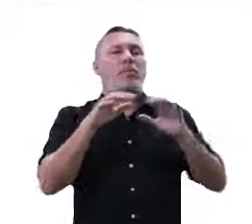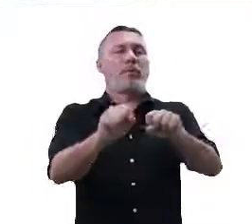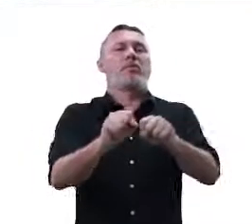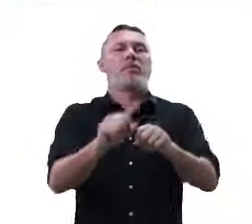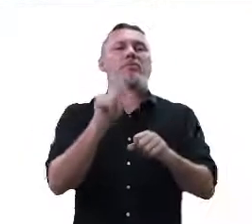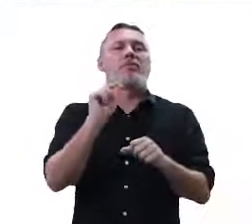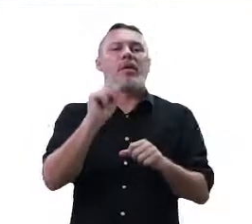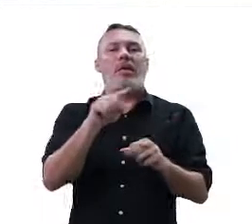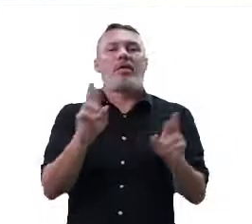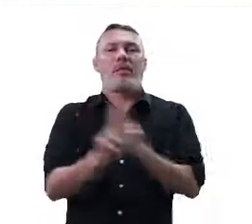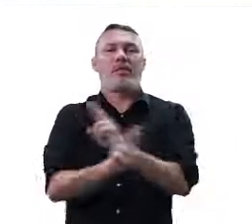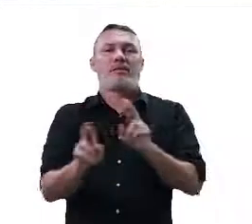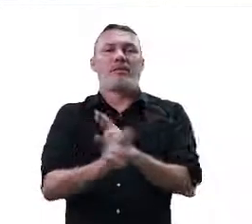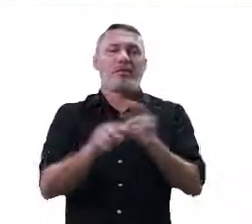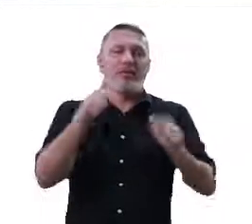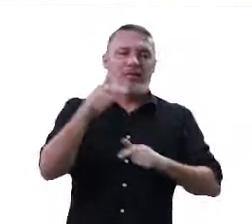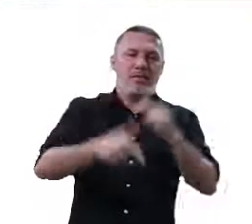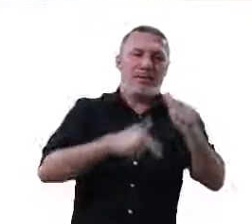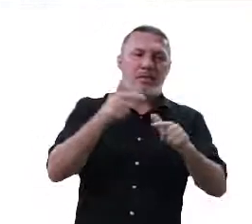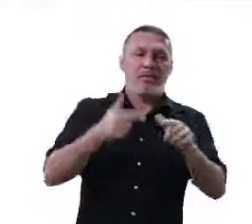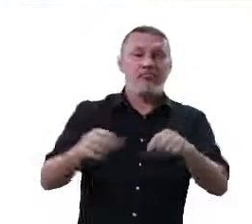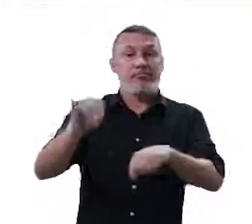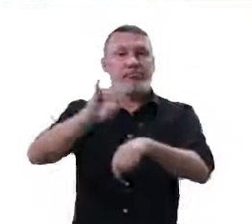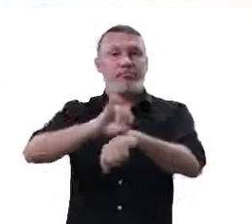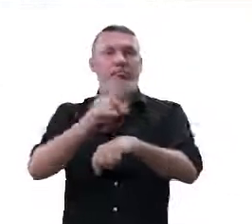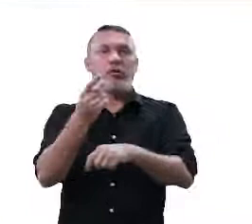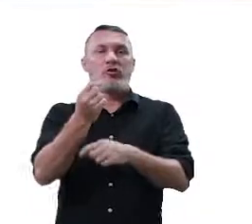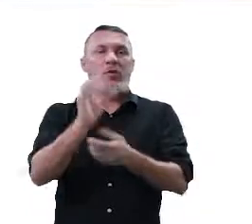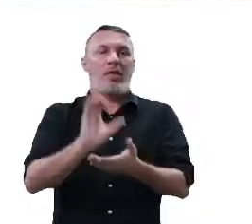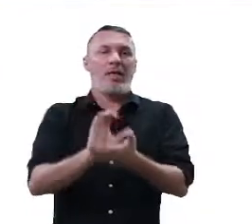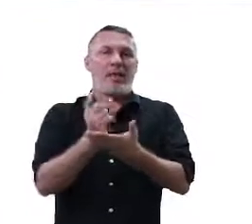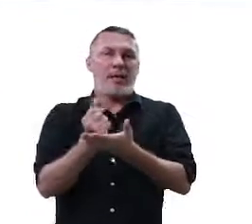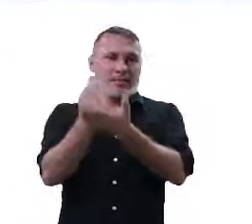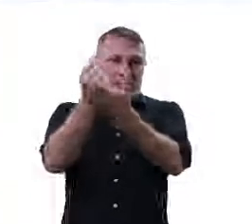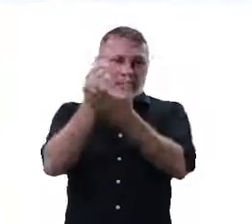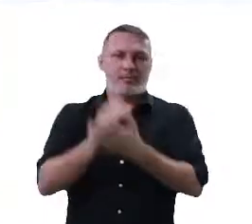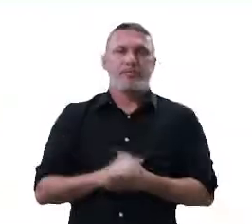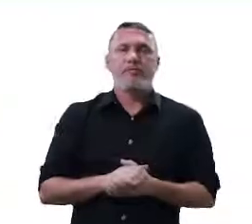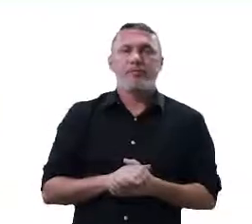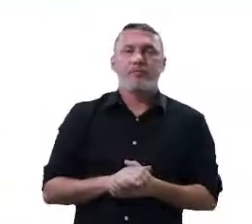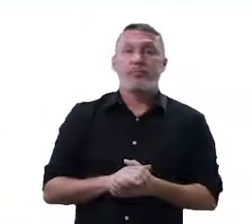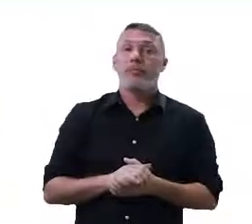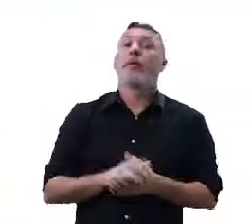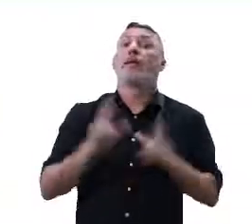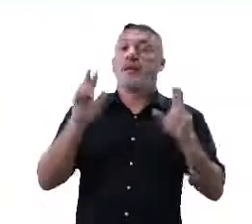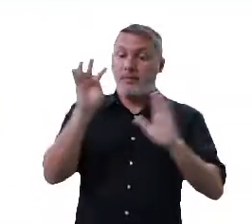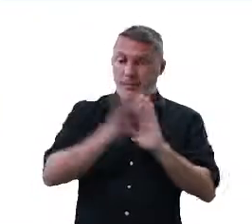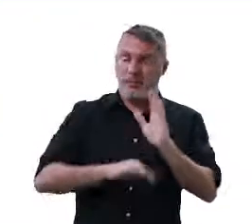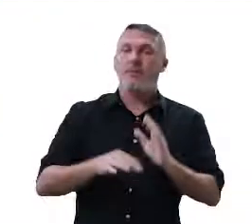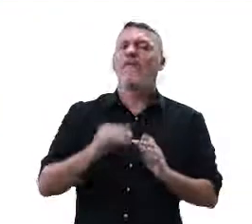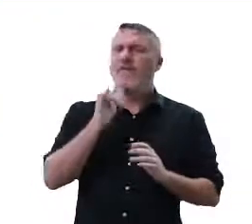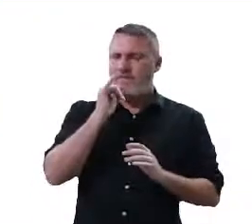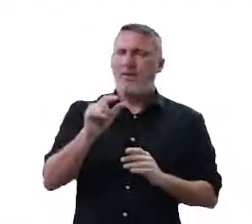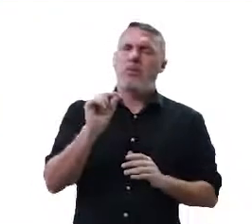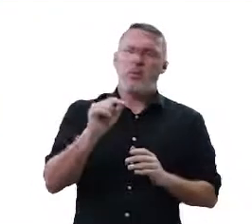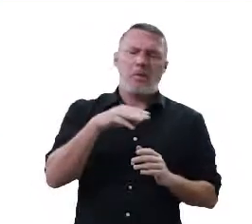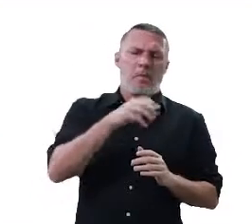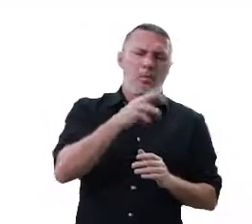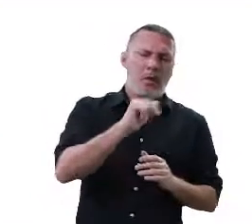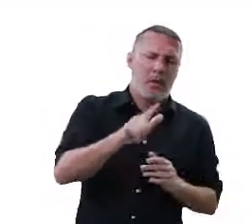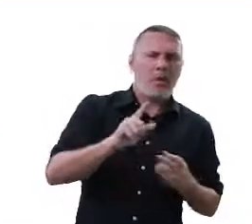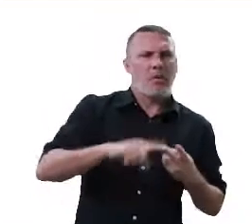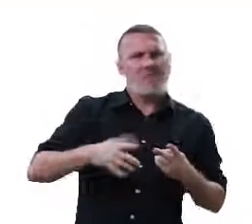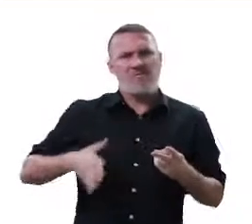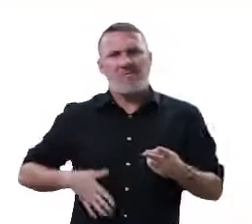a instituição das relações de trabalho sob o capitalismo. Então, o texto fala da questão moral, né,